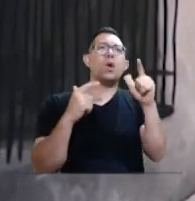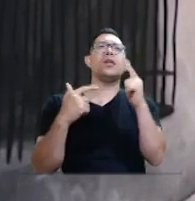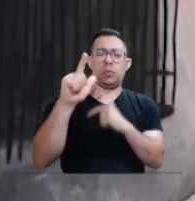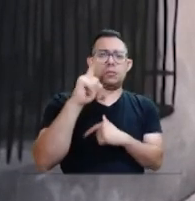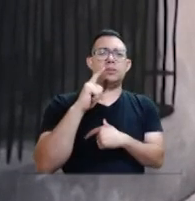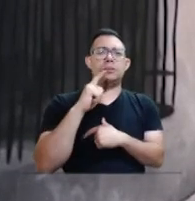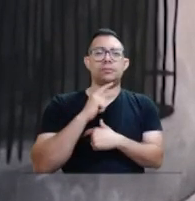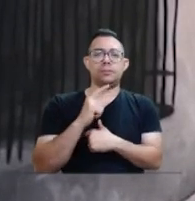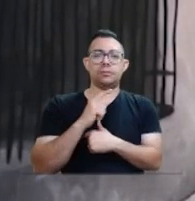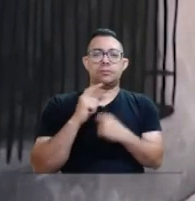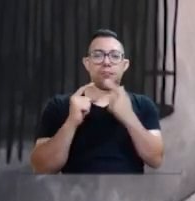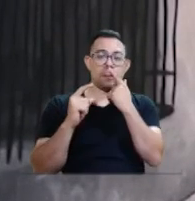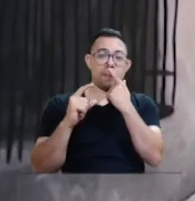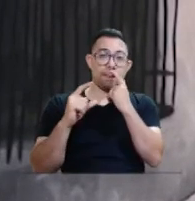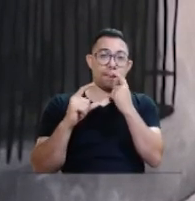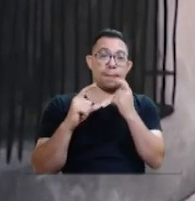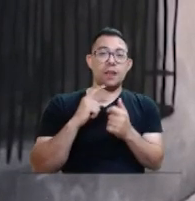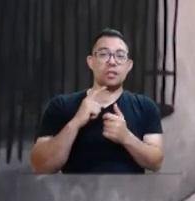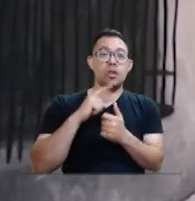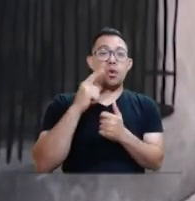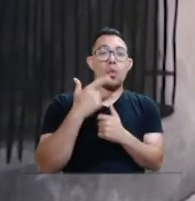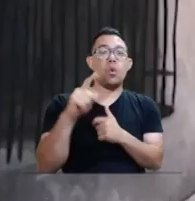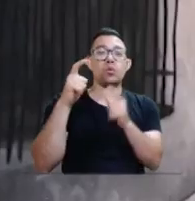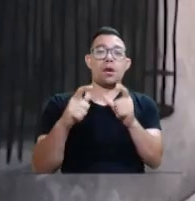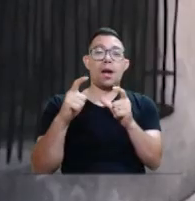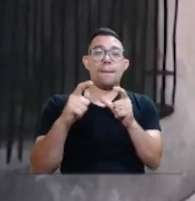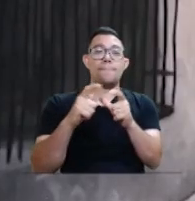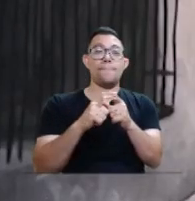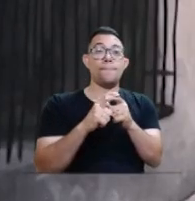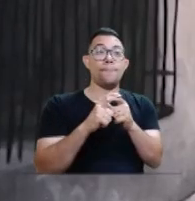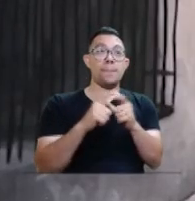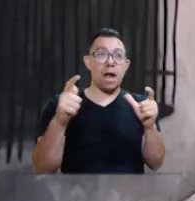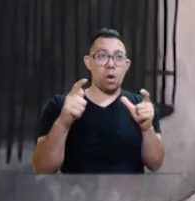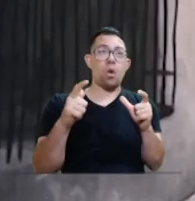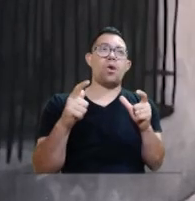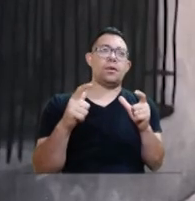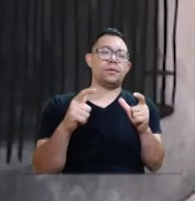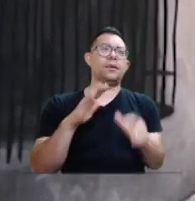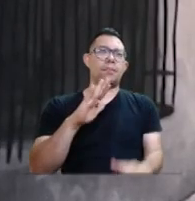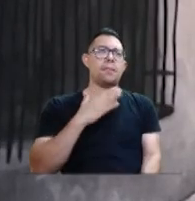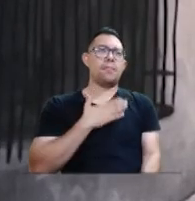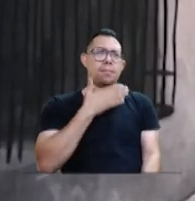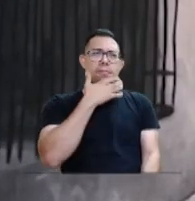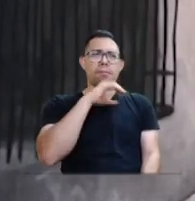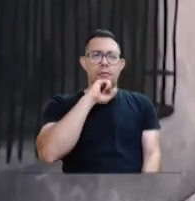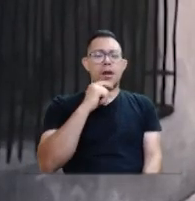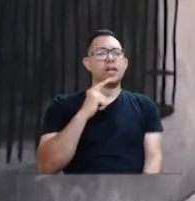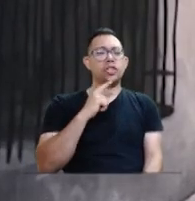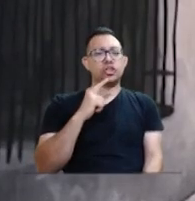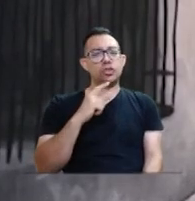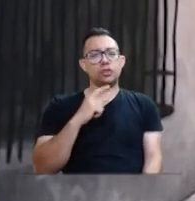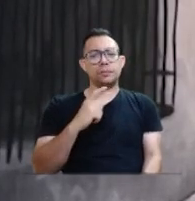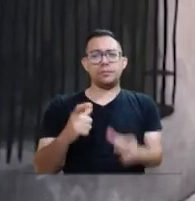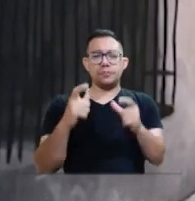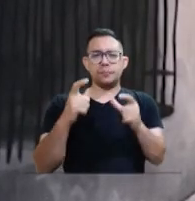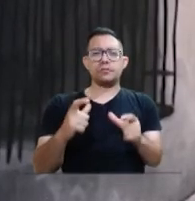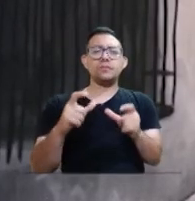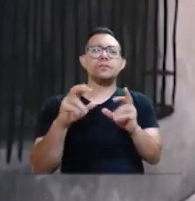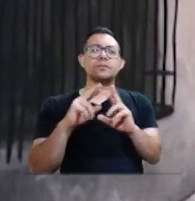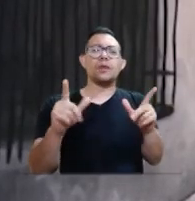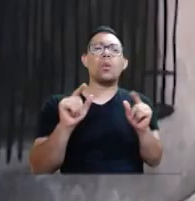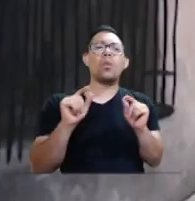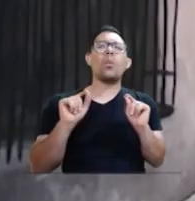outras locadoras, concorrentes, inclusive locadoras até maiores do que a locadora do meu pai. Eu acho